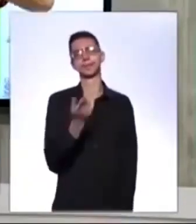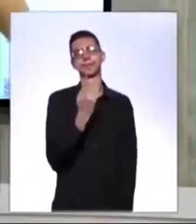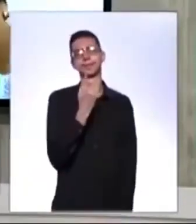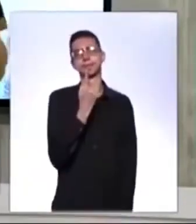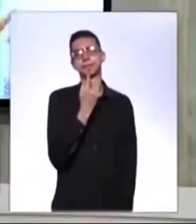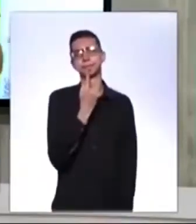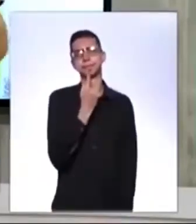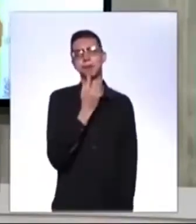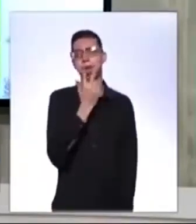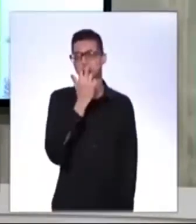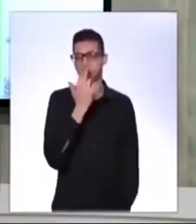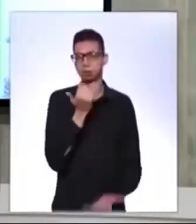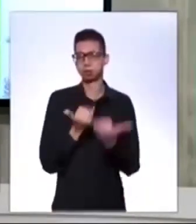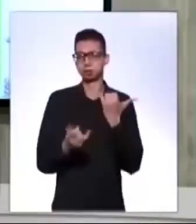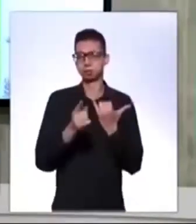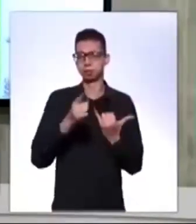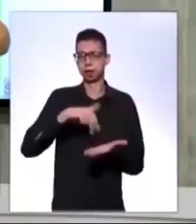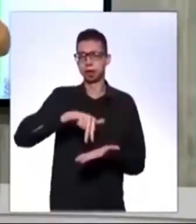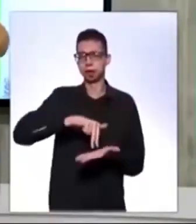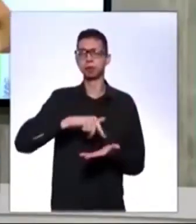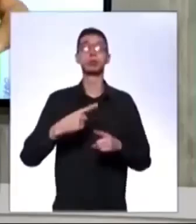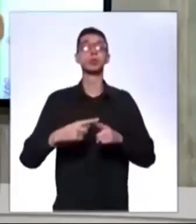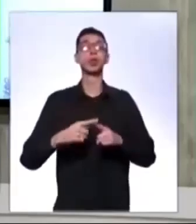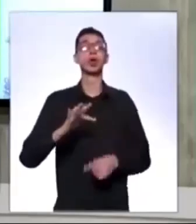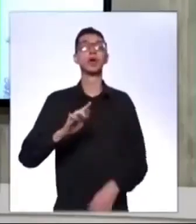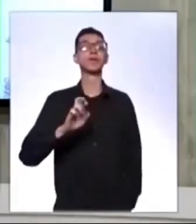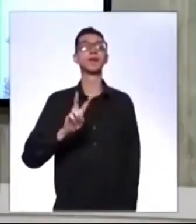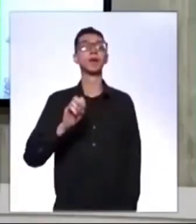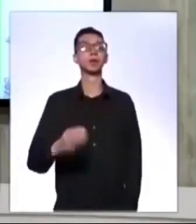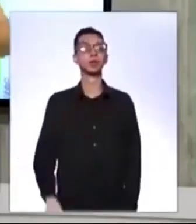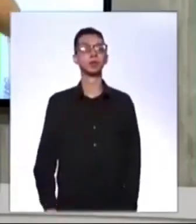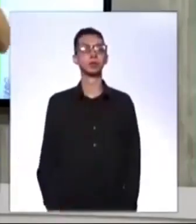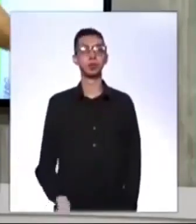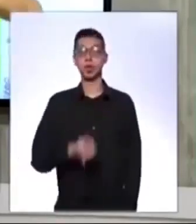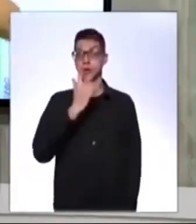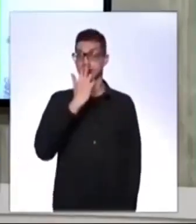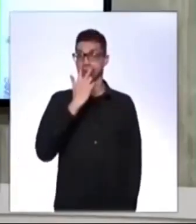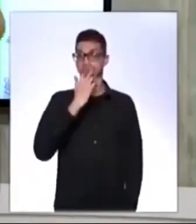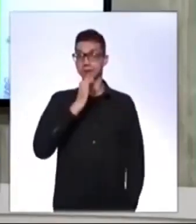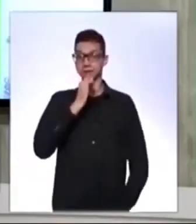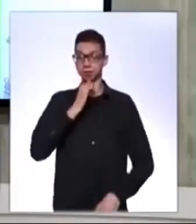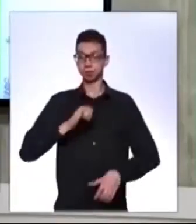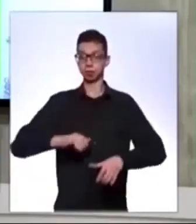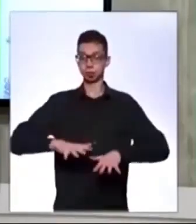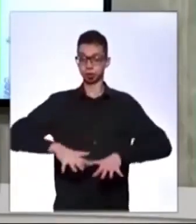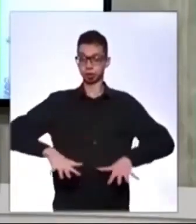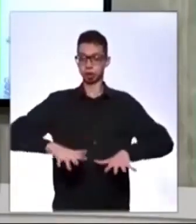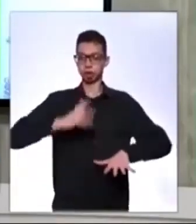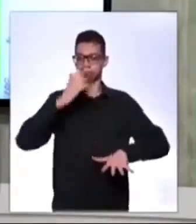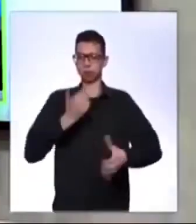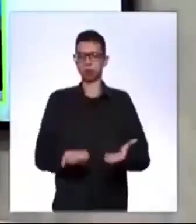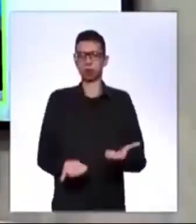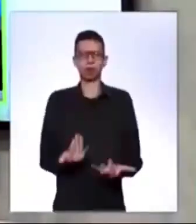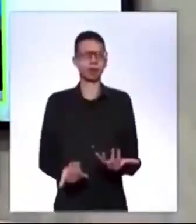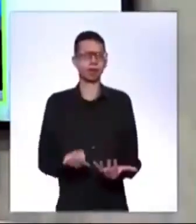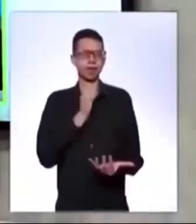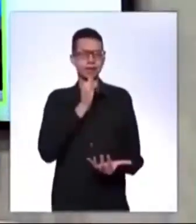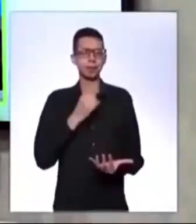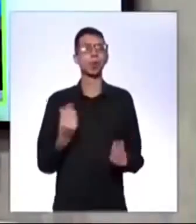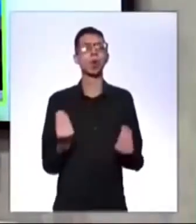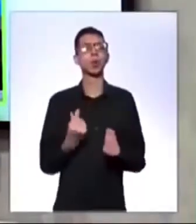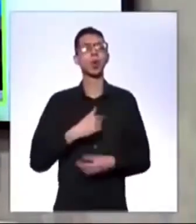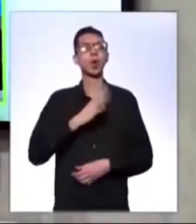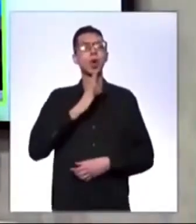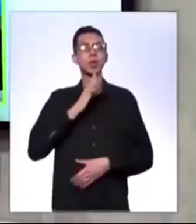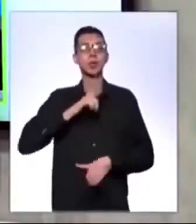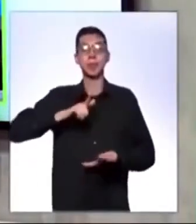alguma coisa parecida. Frevo é porque o chão está fervendo. Então como é que eu reconheço um bom dançarino de frevo? O pé, ele nunca